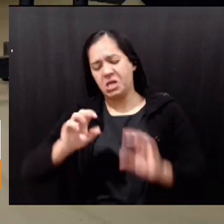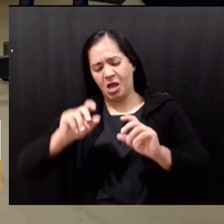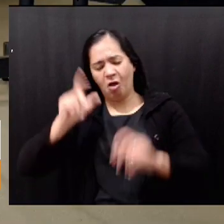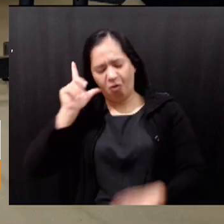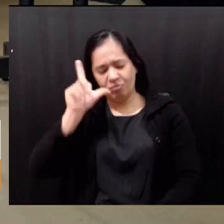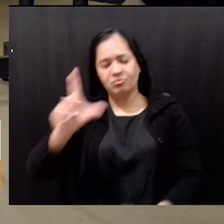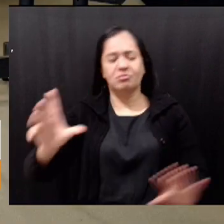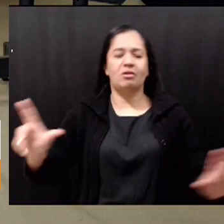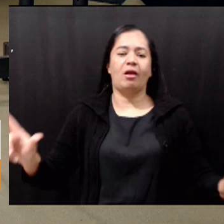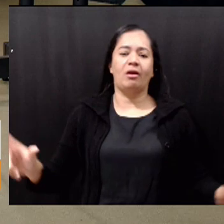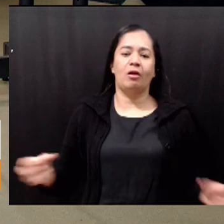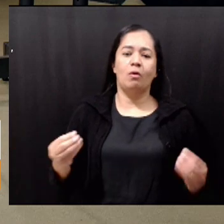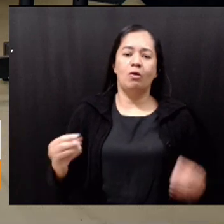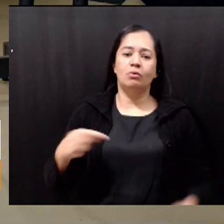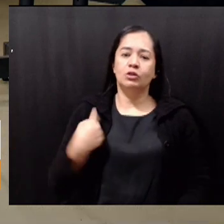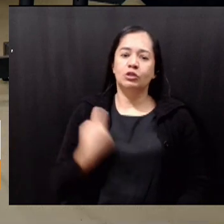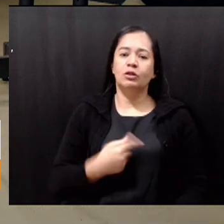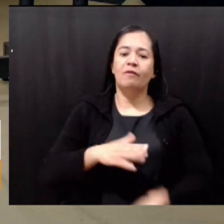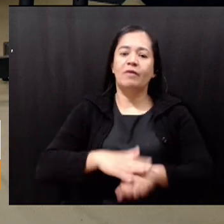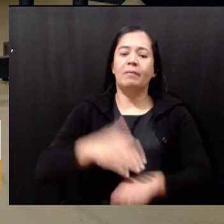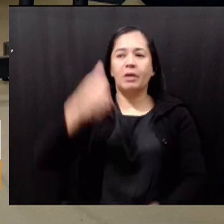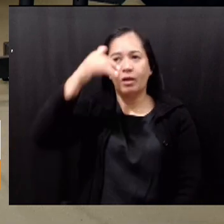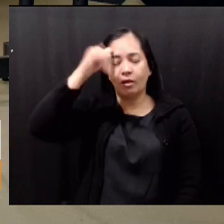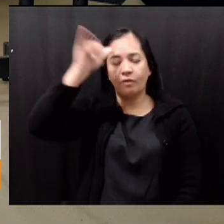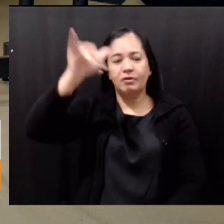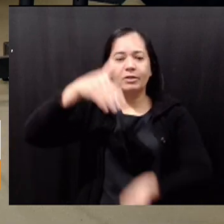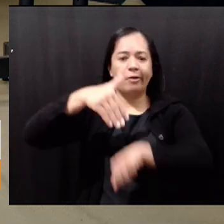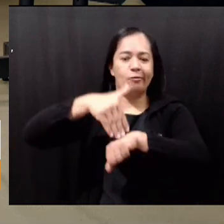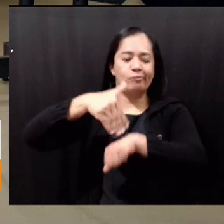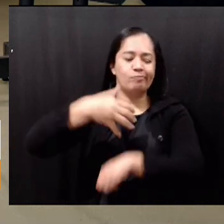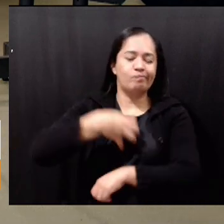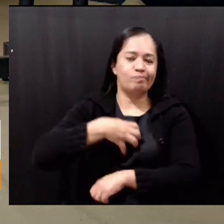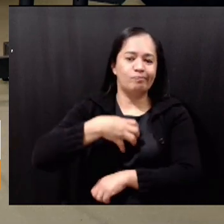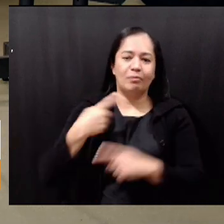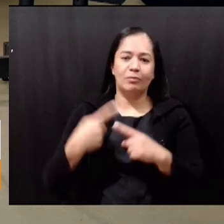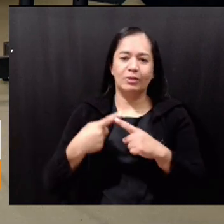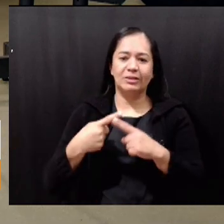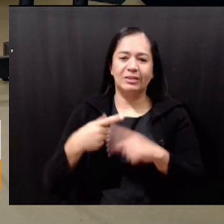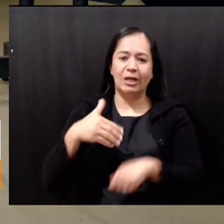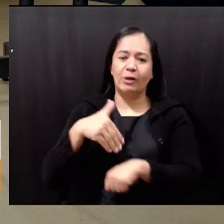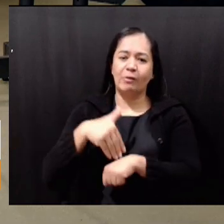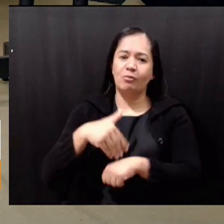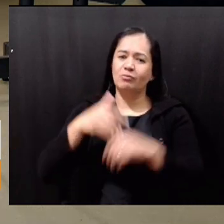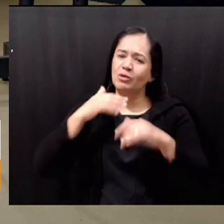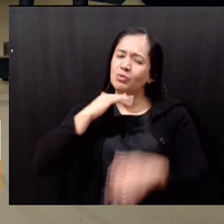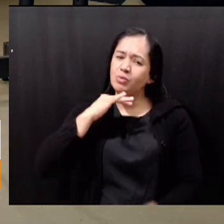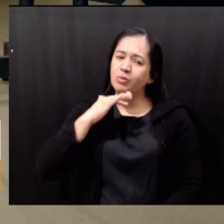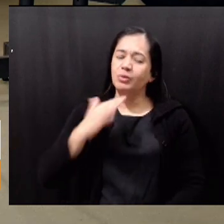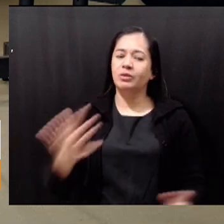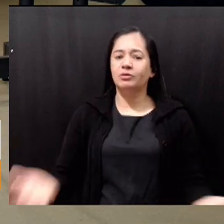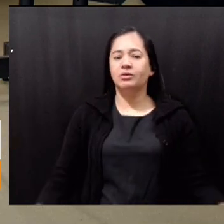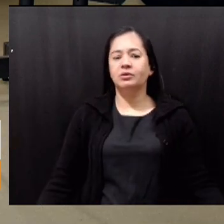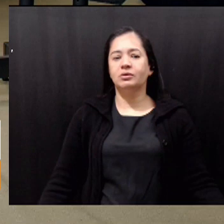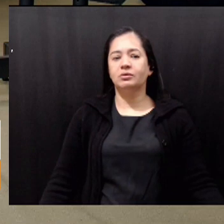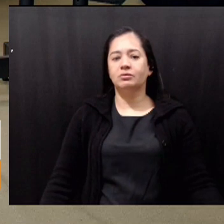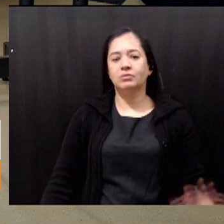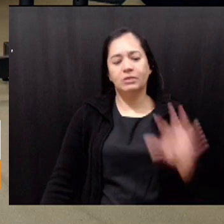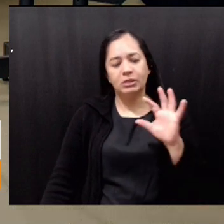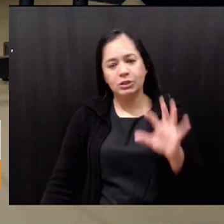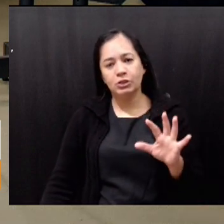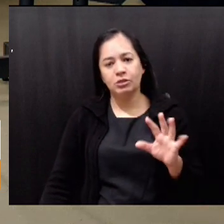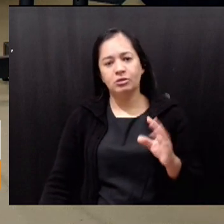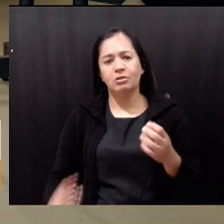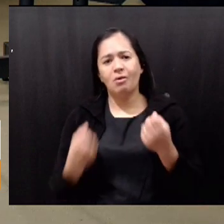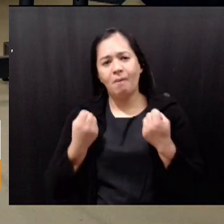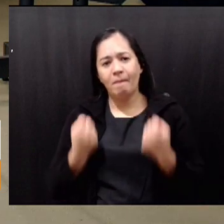culpa? Porque a gente sabe que culpa é algo que é muito ruim, esse sentimento, né? Isso acaba pesando no nosso dia a